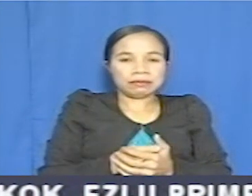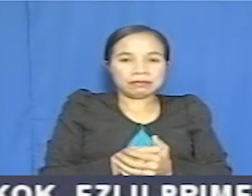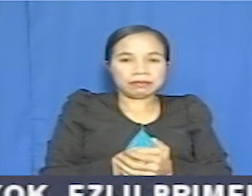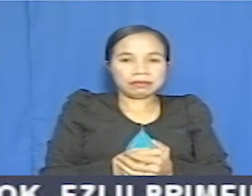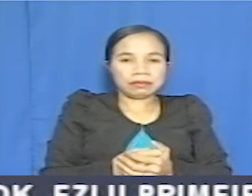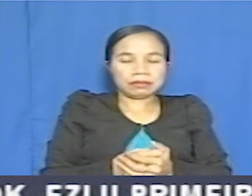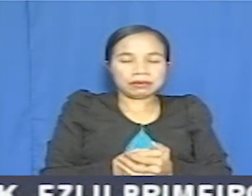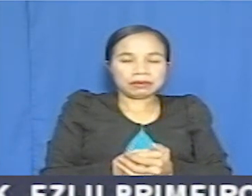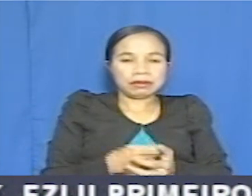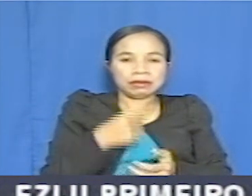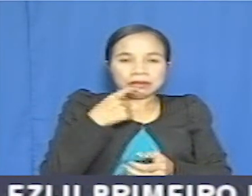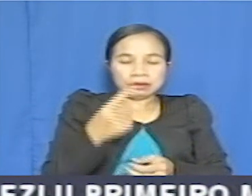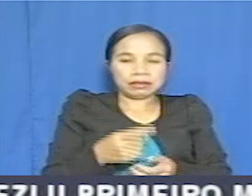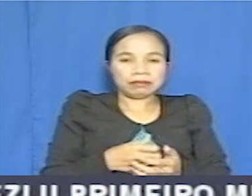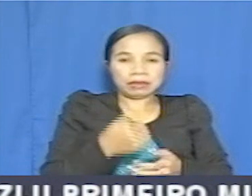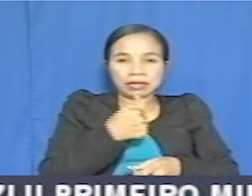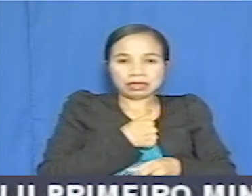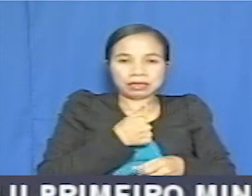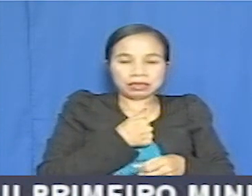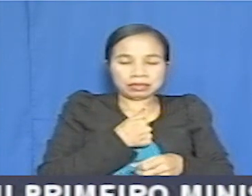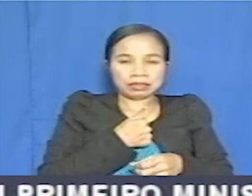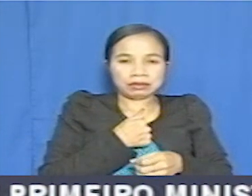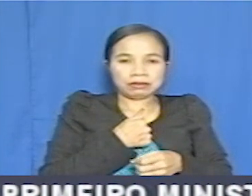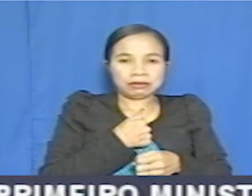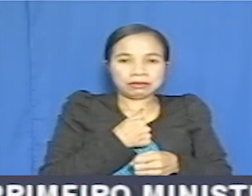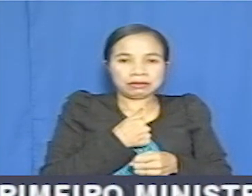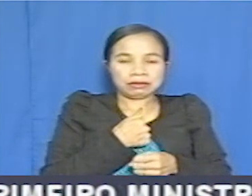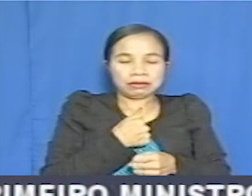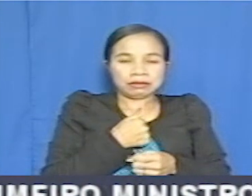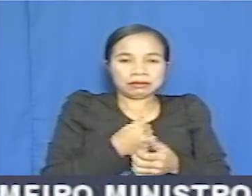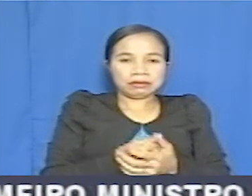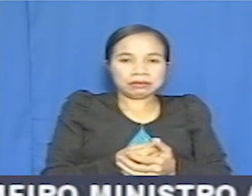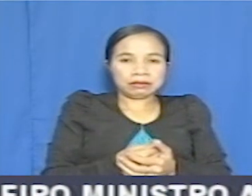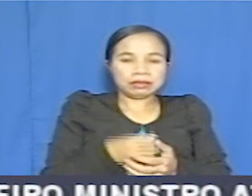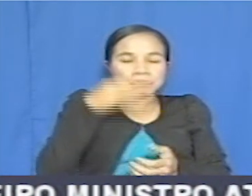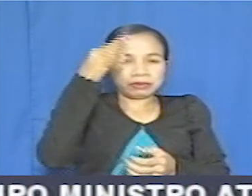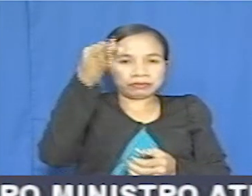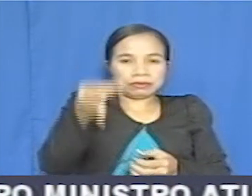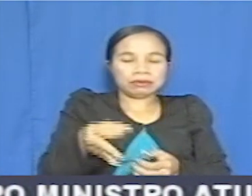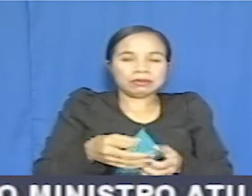orienta comportamento, governo da liderança, né? Ba oi.